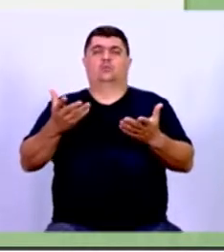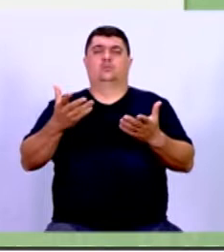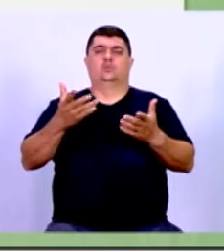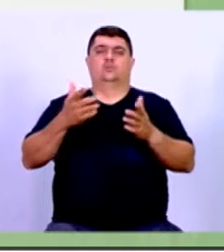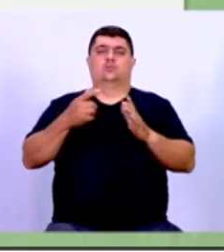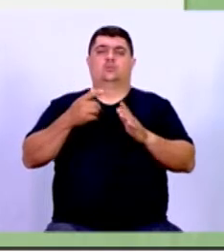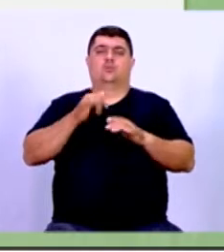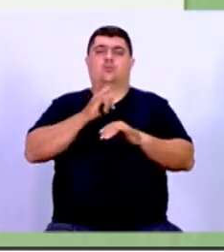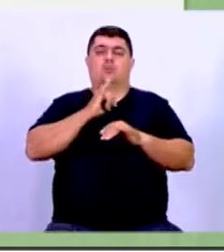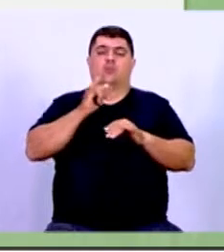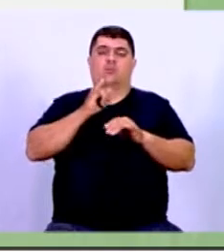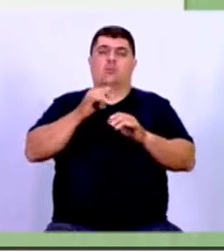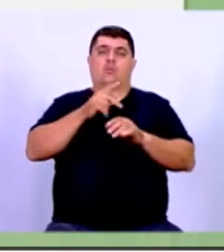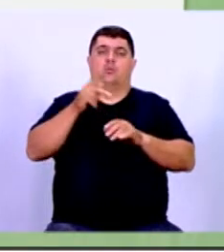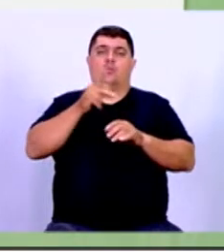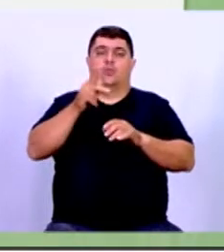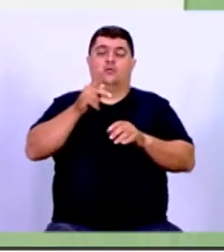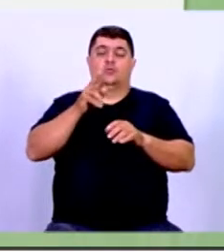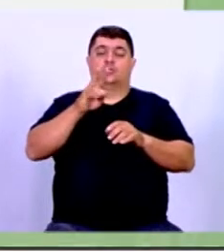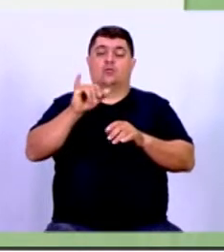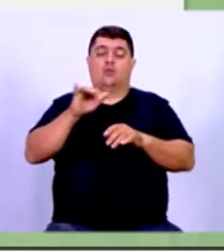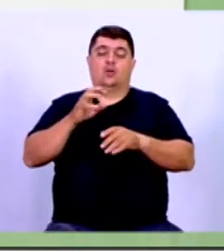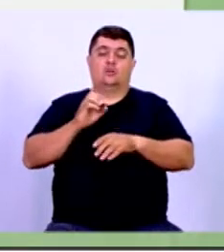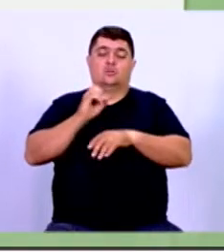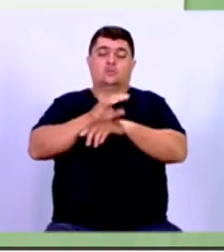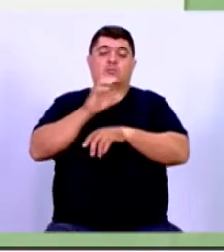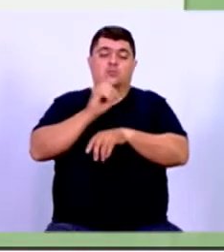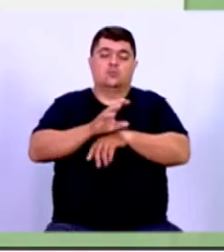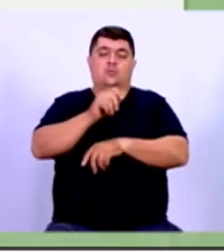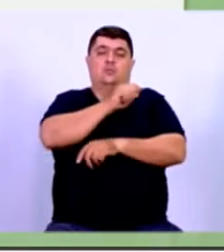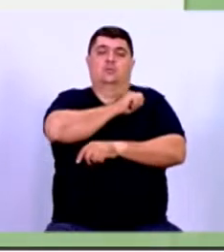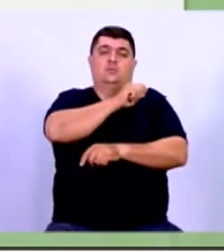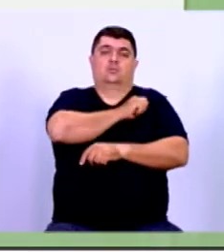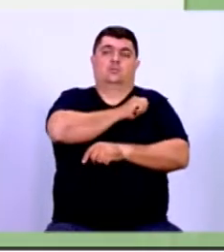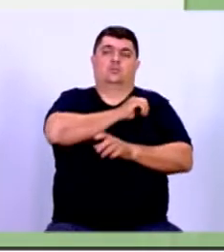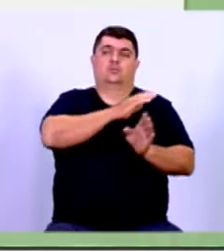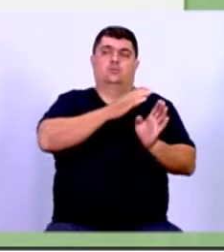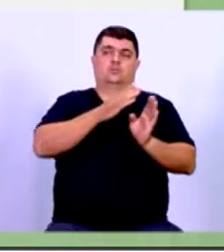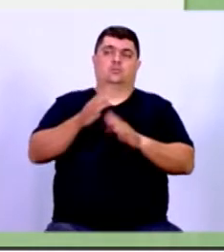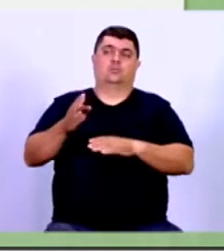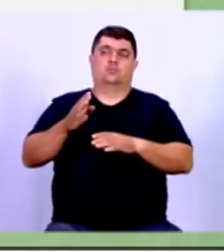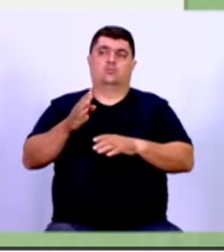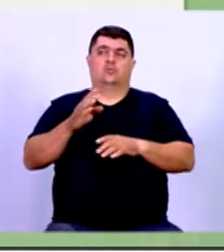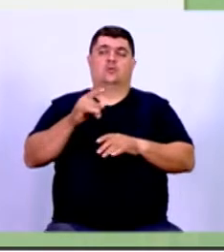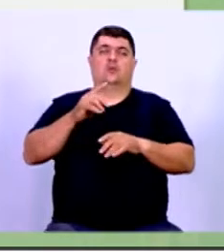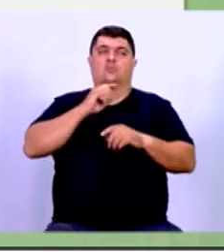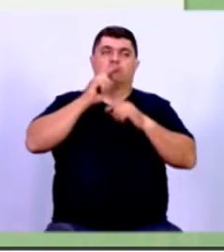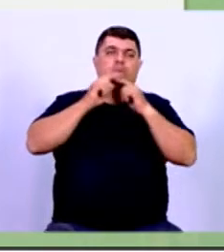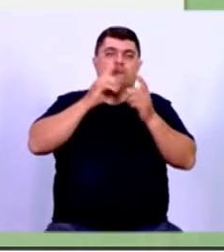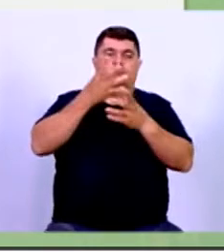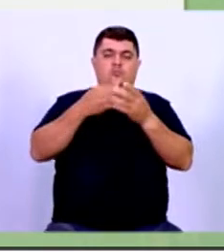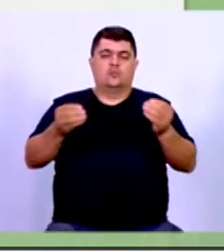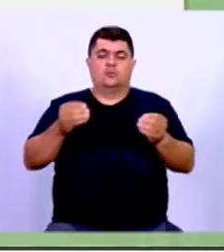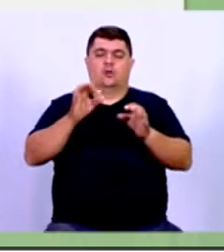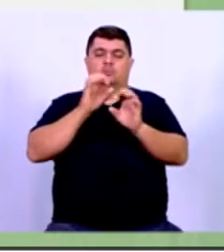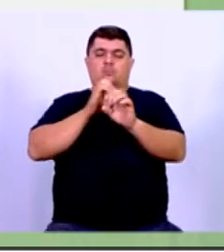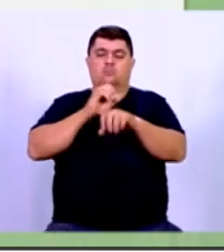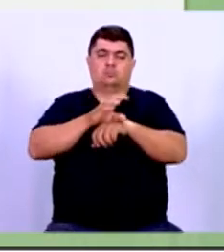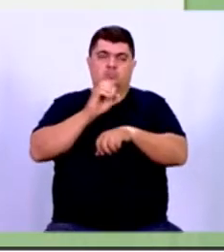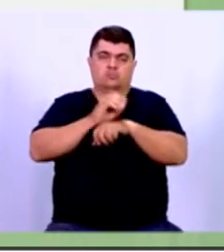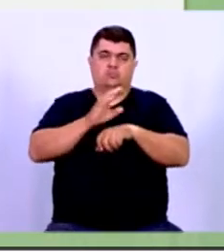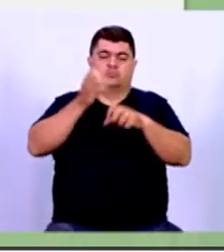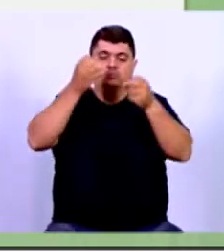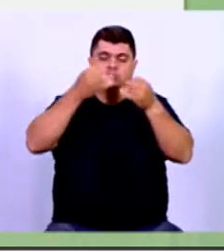o professor que vai ser o orientador desse aluno durante o estágio. Ele vai tirar as dúvidas, vai orientar a atividade,